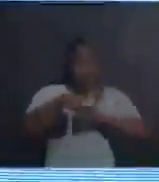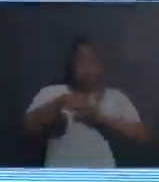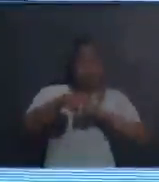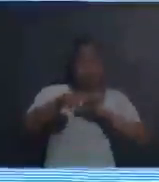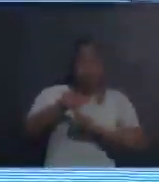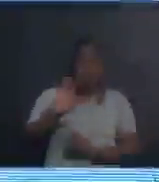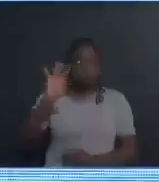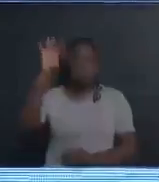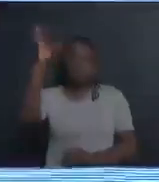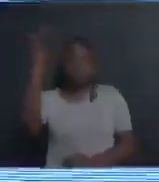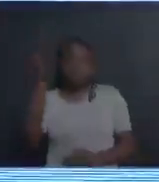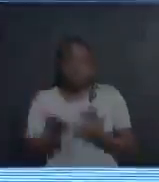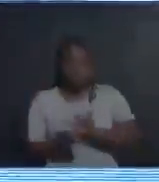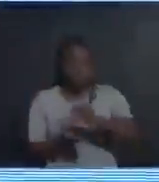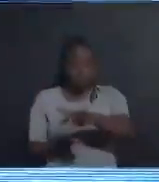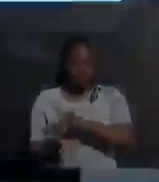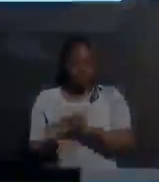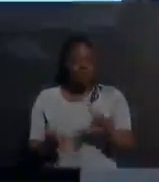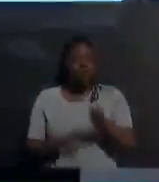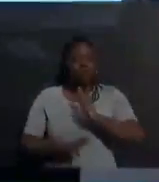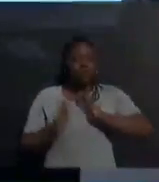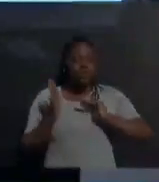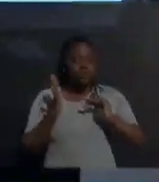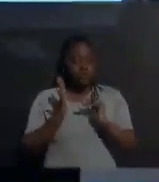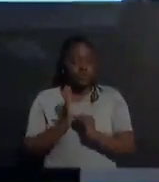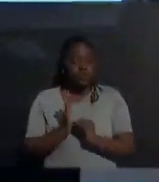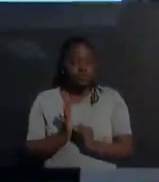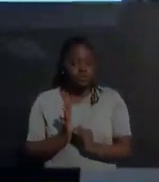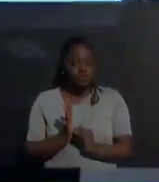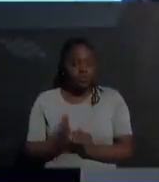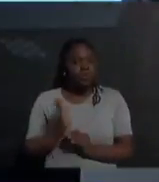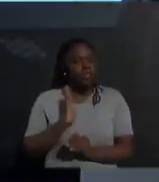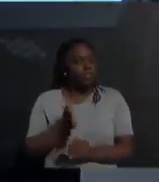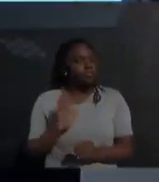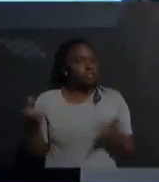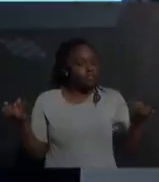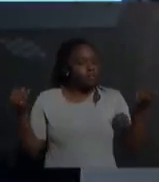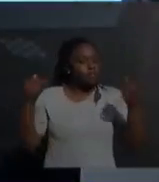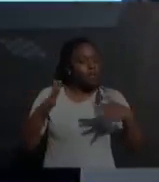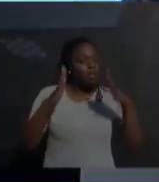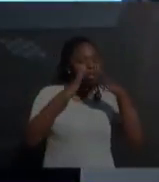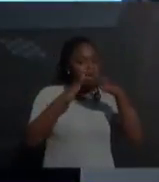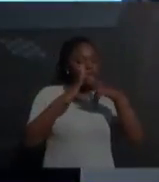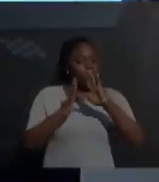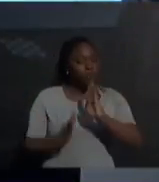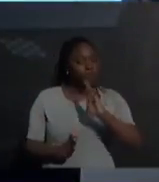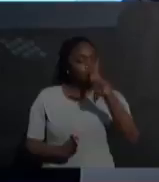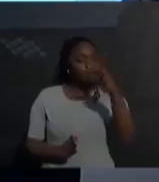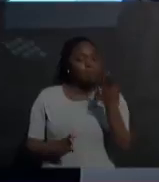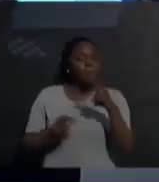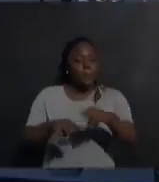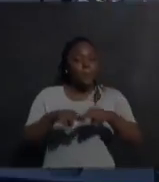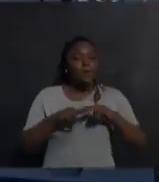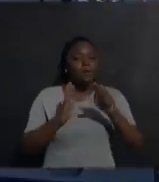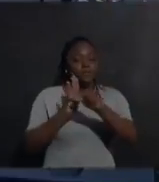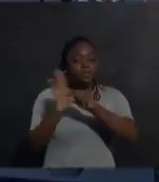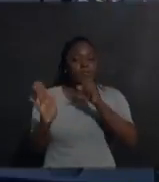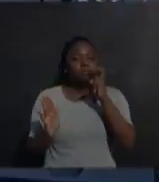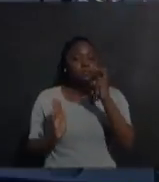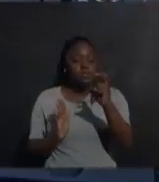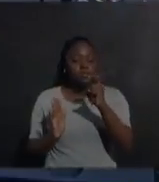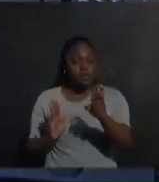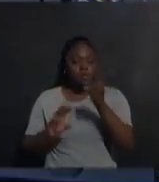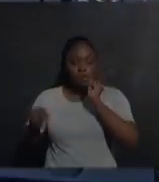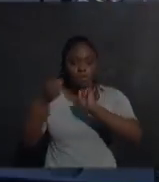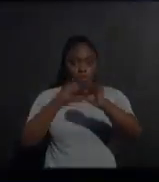sobre semente, sobre tudo. Já contei aqui para vocês que eu moro em Belo Horizonte hoje por causa do verso 5